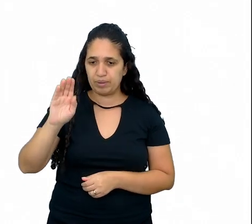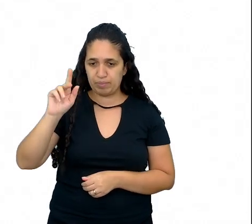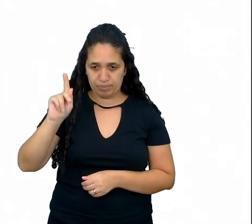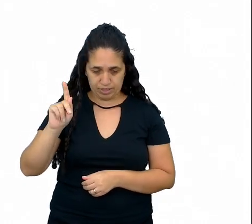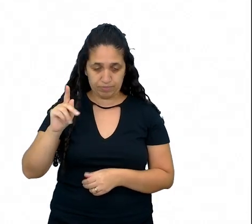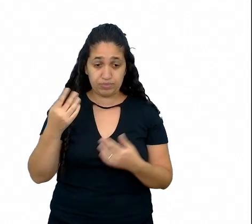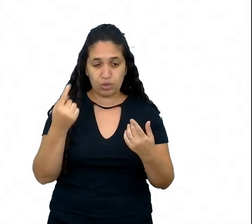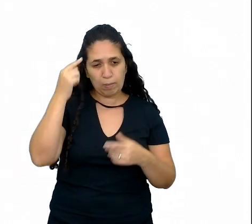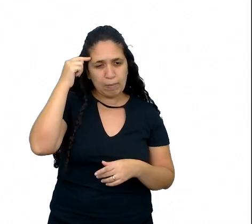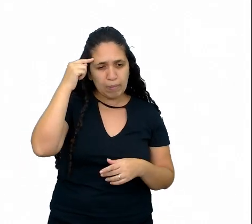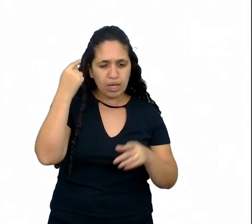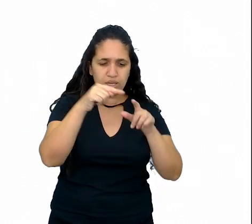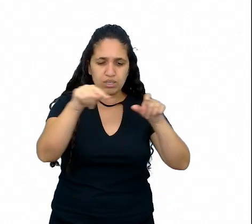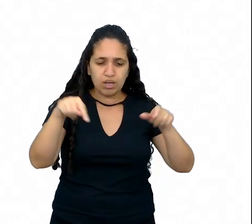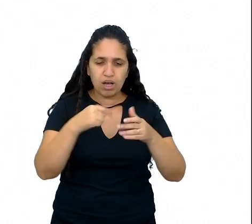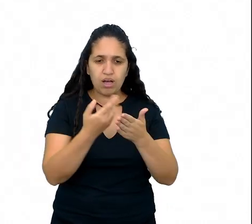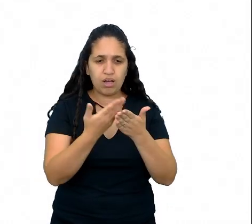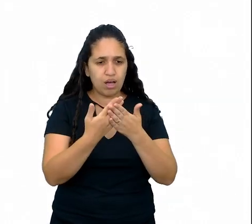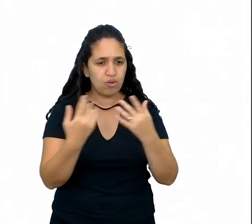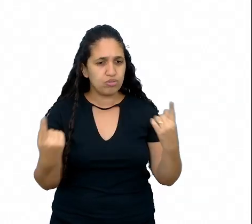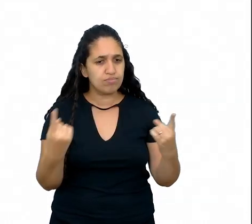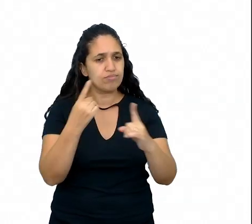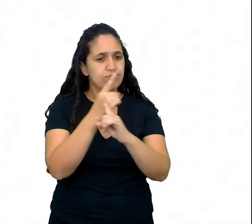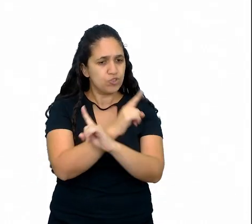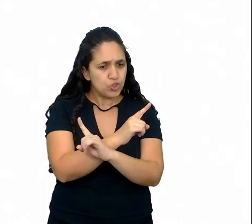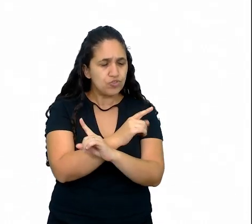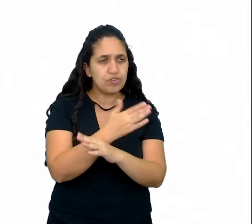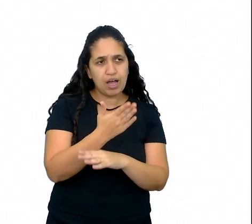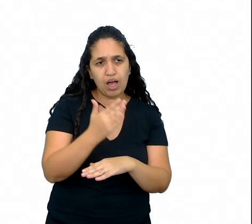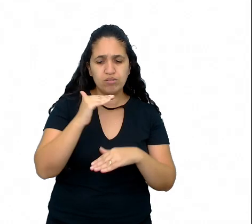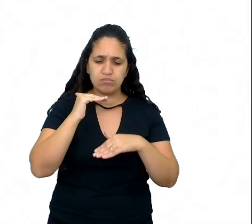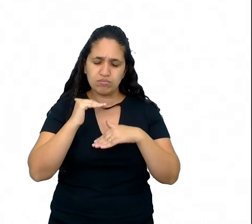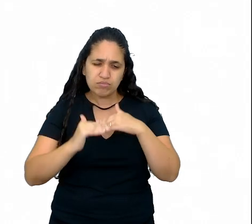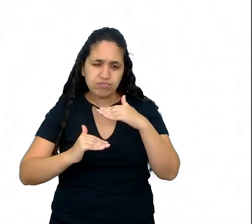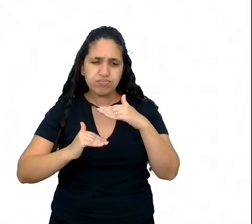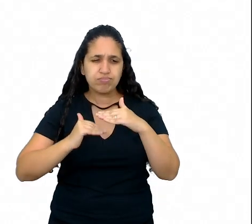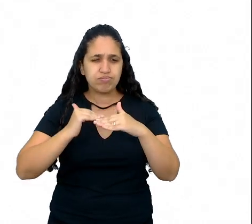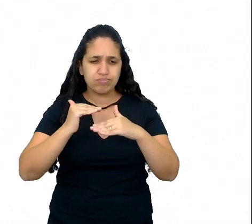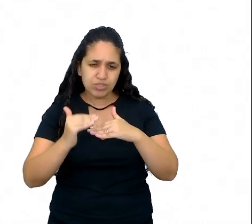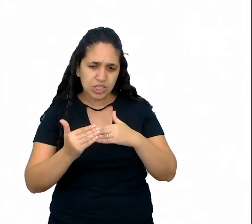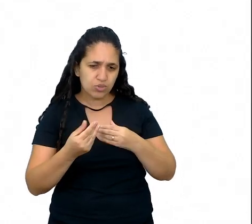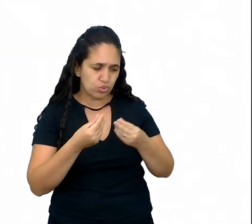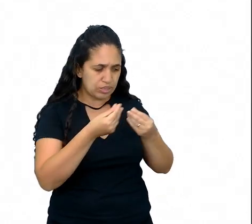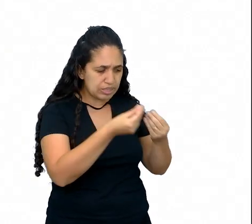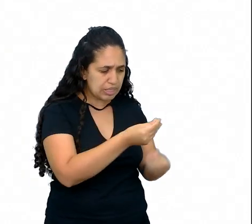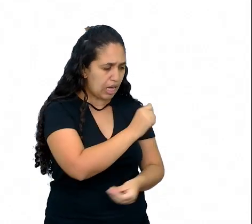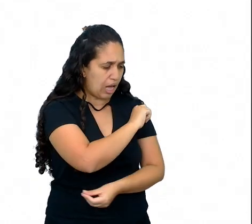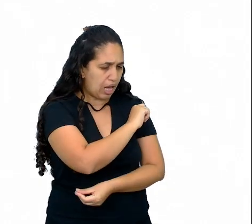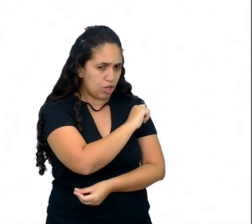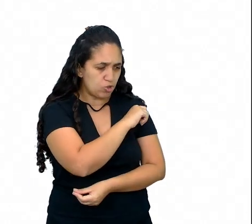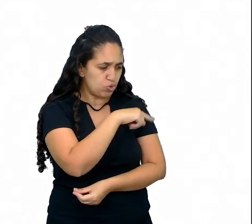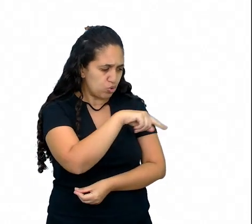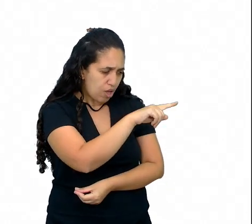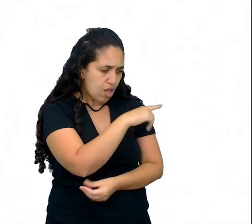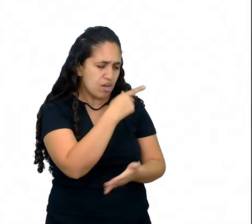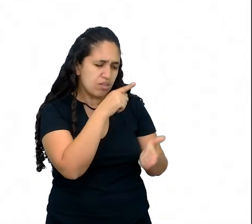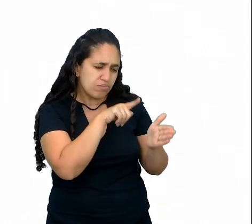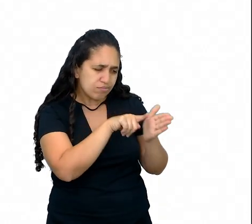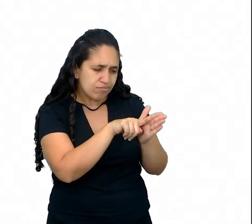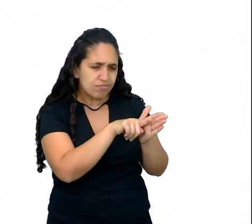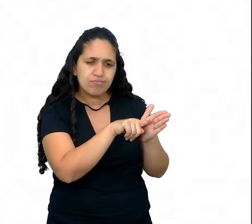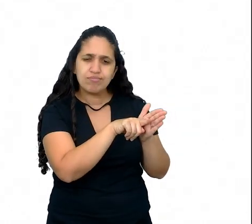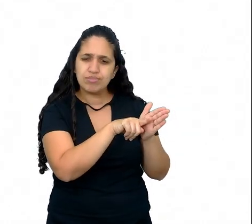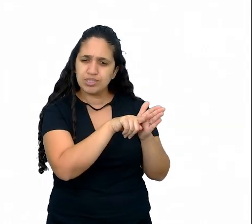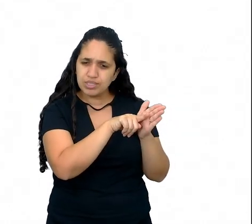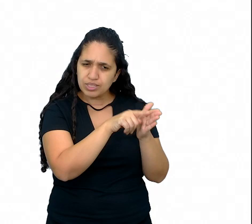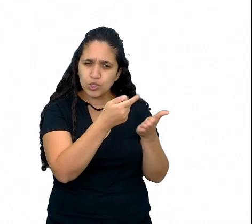aula invertida é aquele processo que é dado para os estudantes que eles façam uma pesquisa, né, que